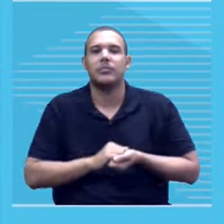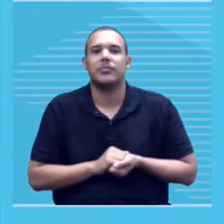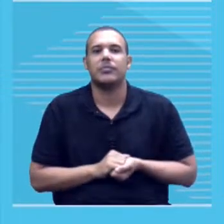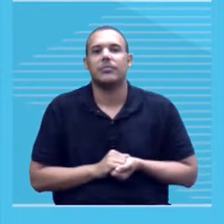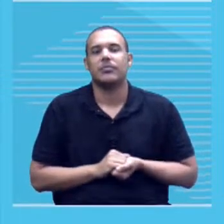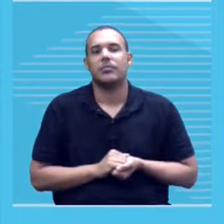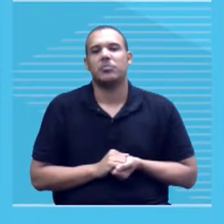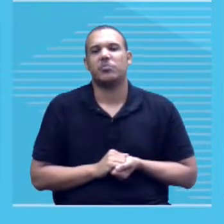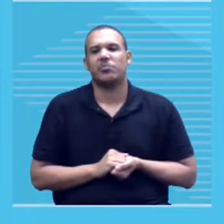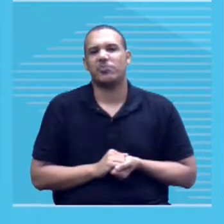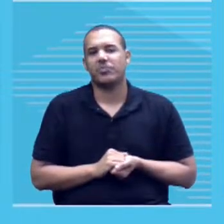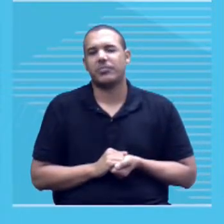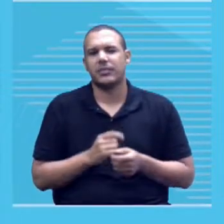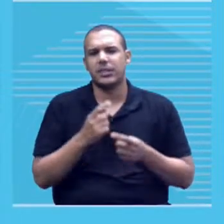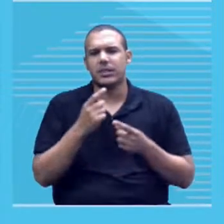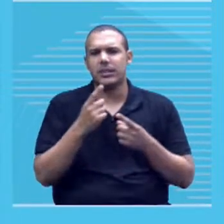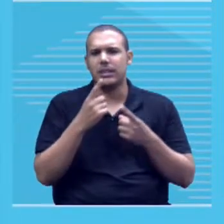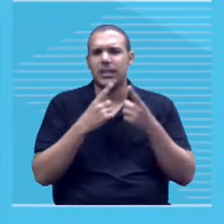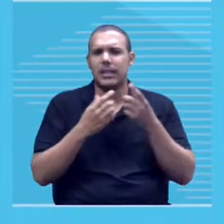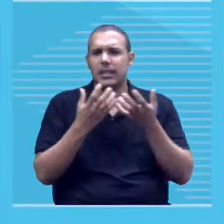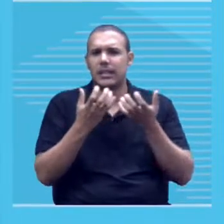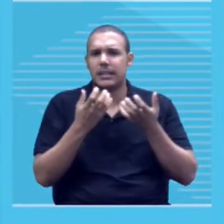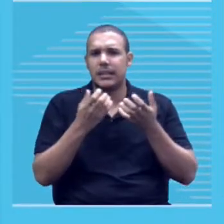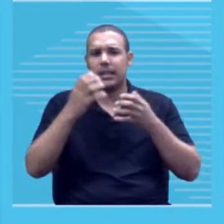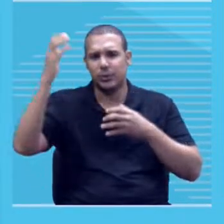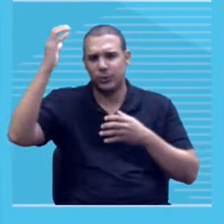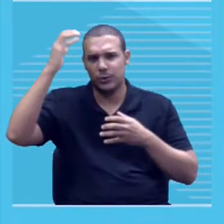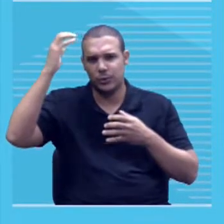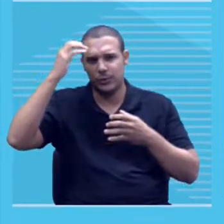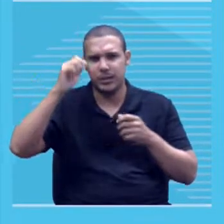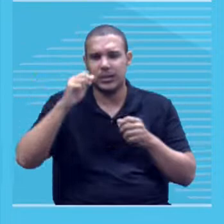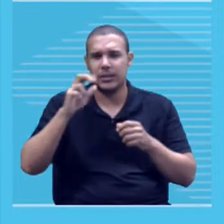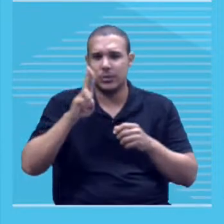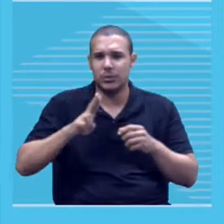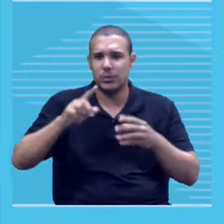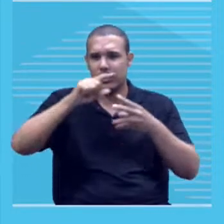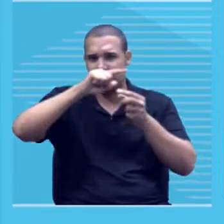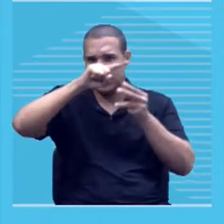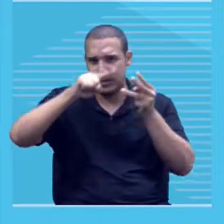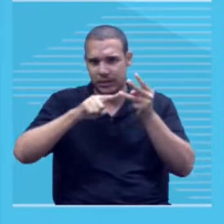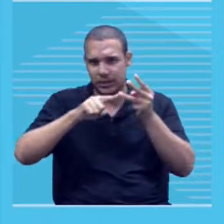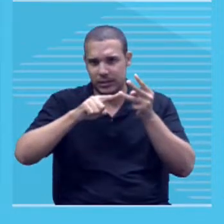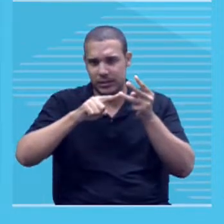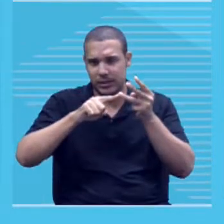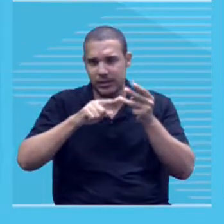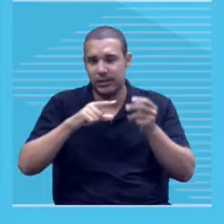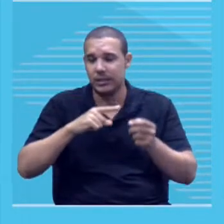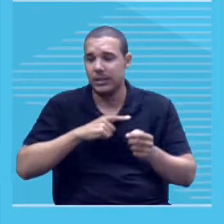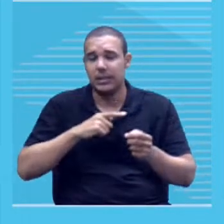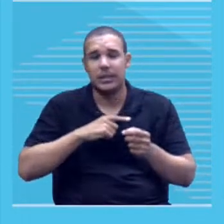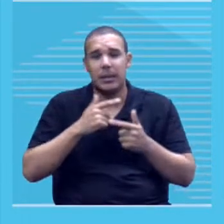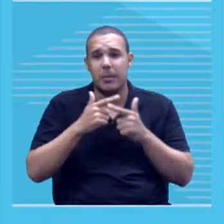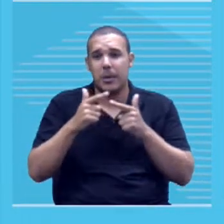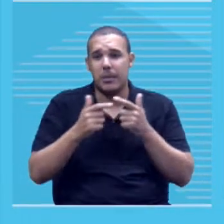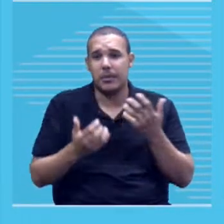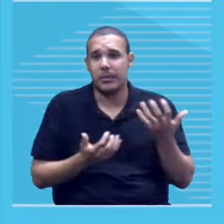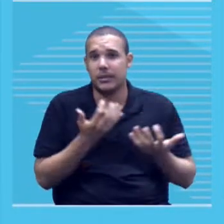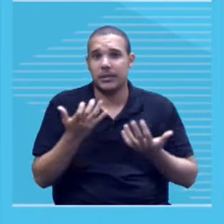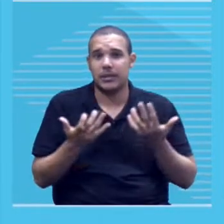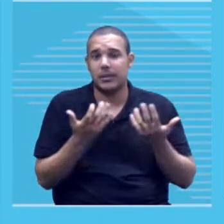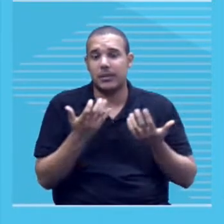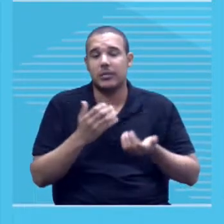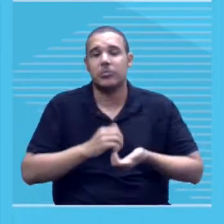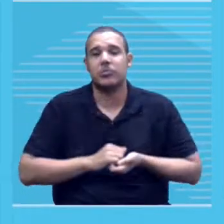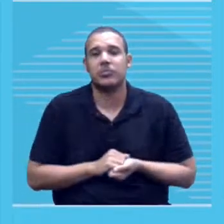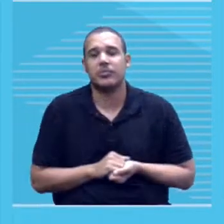esse chuveiro funcione em qualquer uma das 3 posições de regulagem da temperatura, sem que haja risco de incêndio. Então, ele não quer que